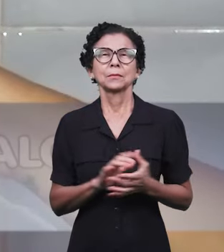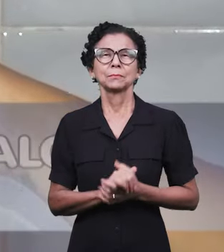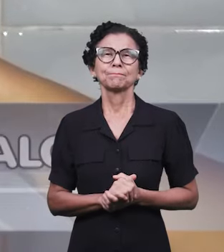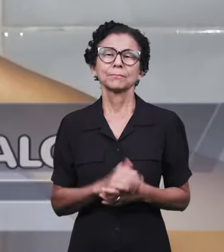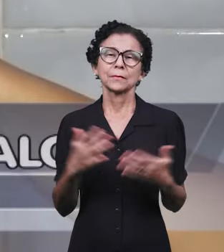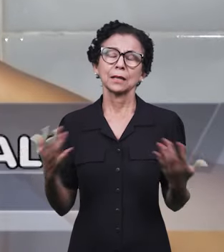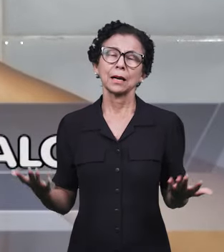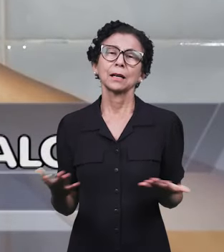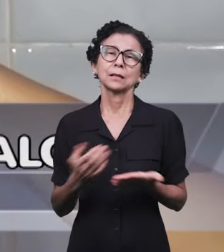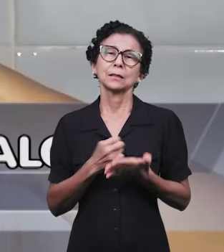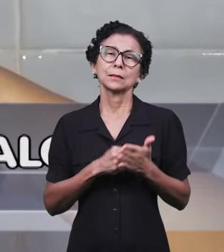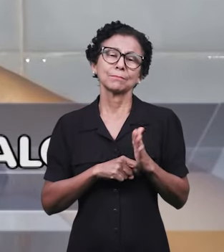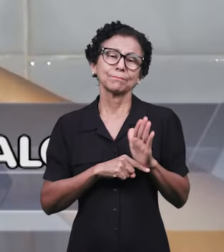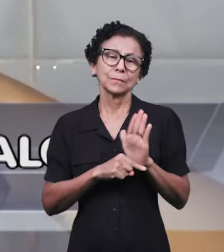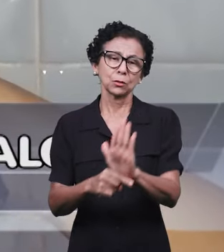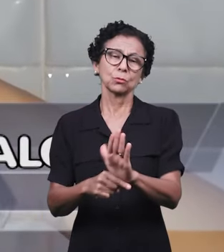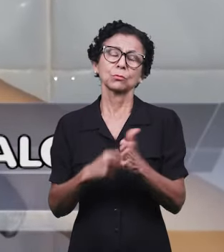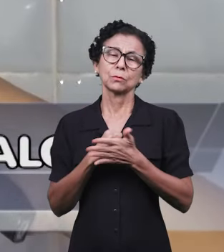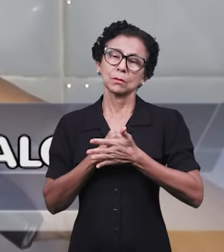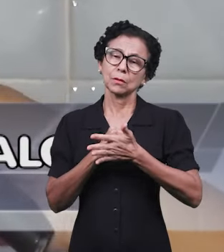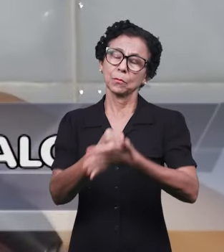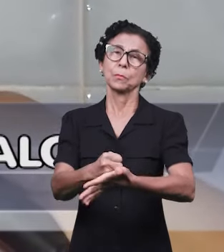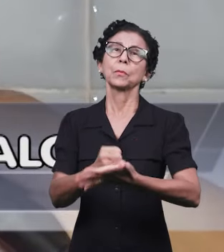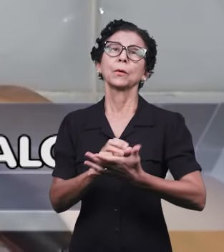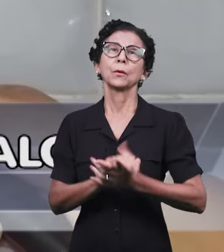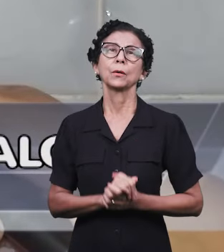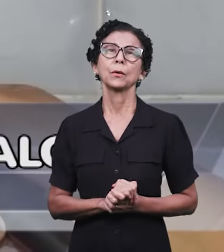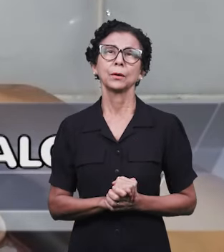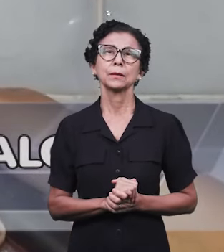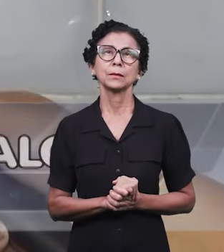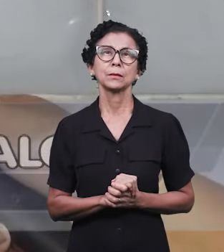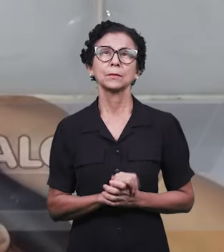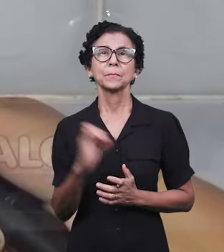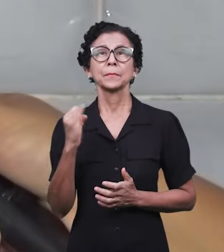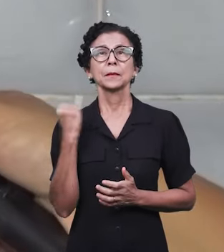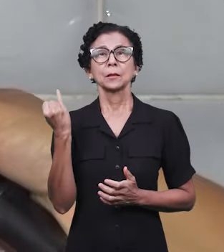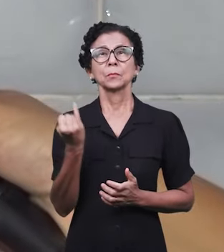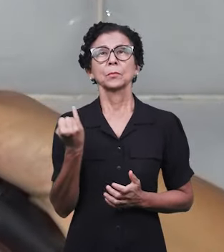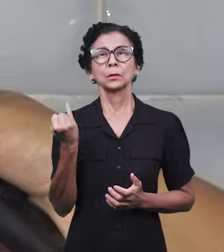muita gratidão, sinto acolhida